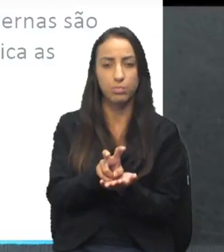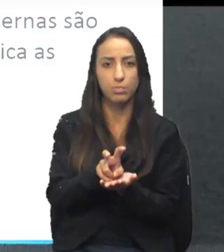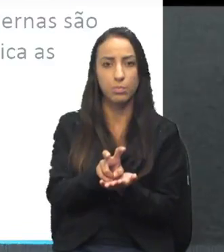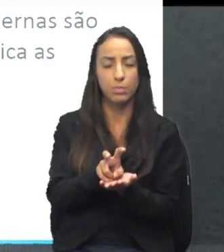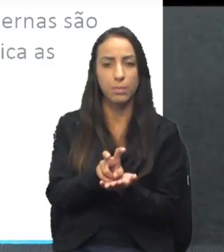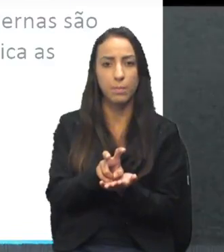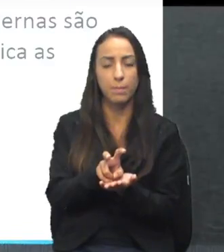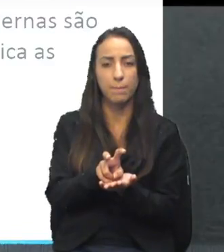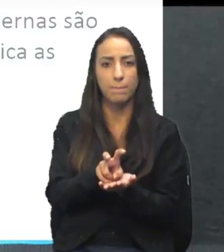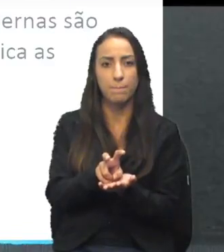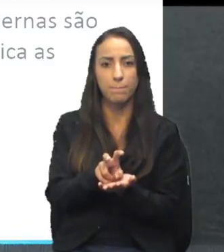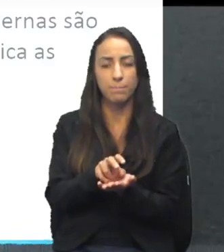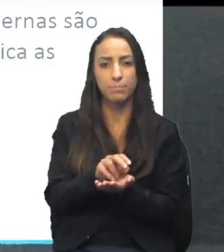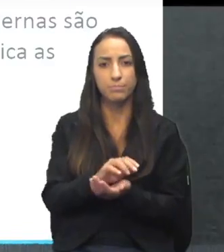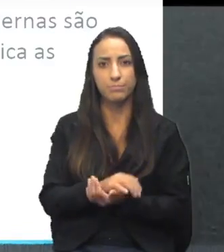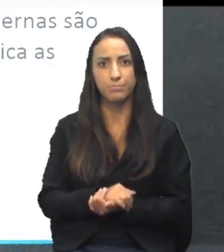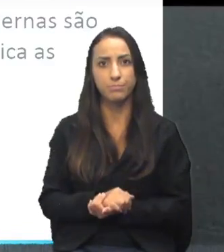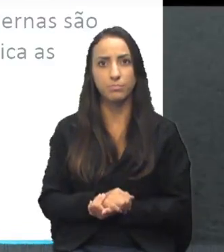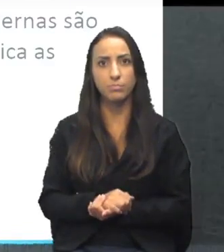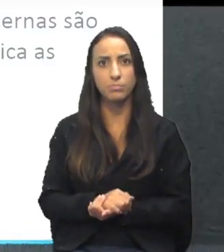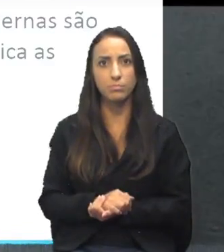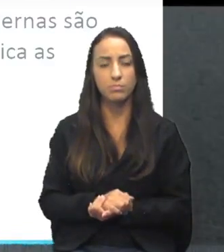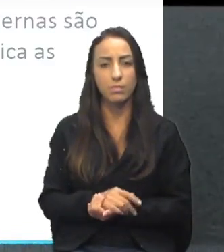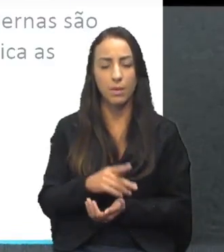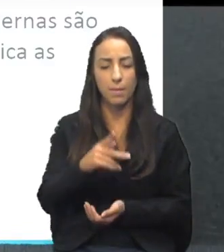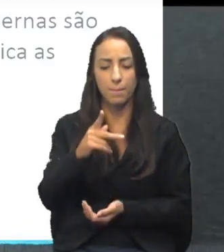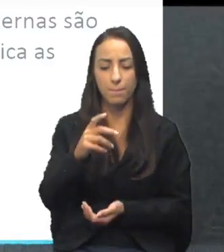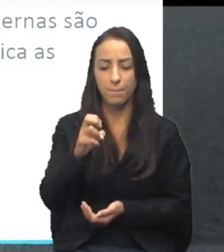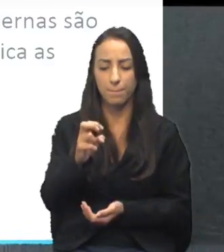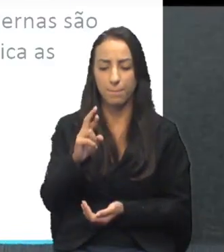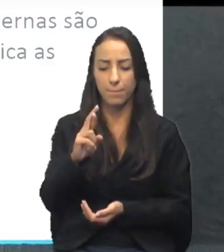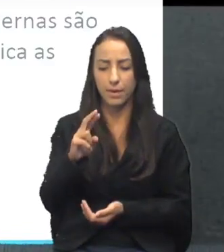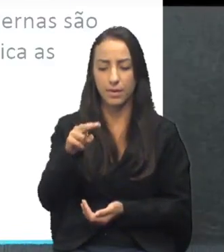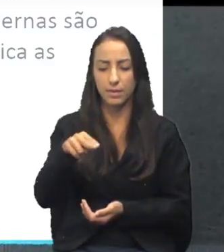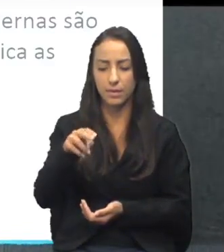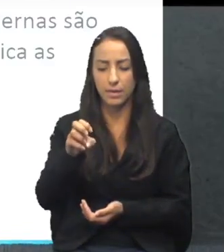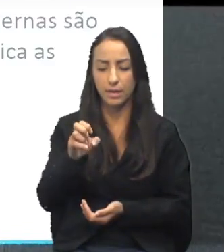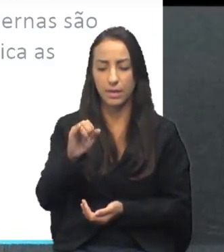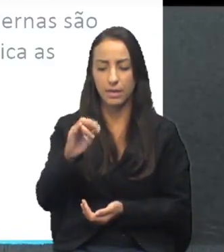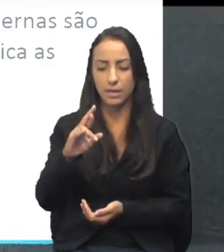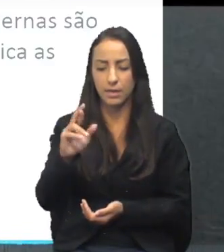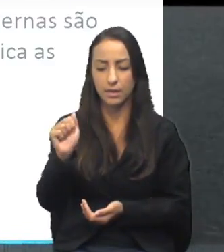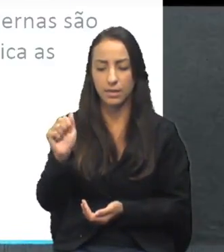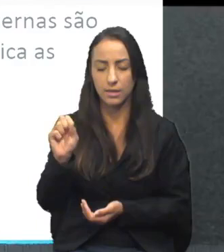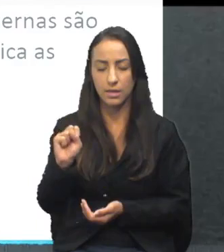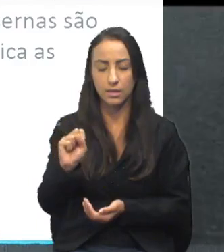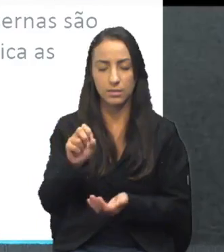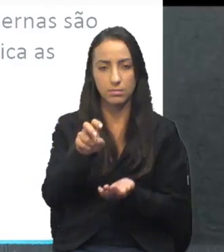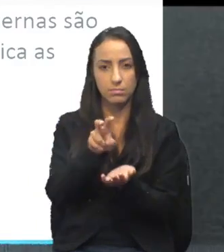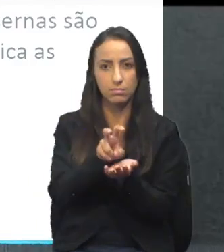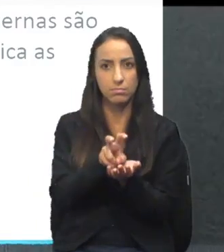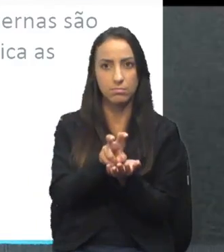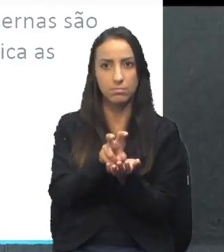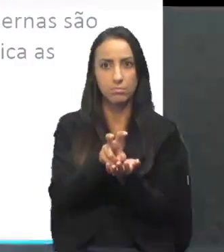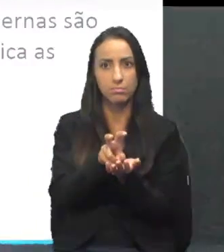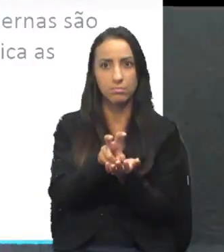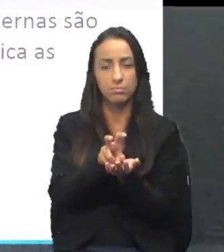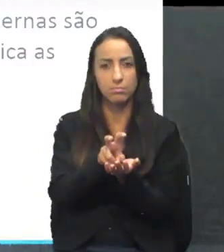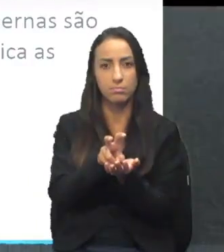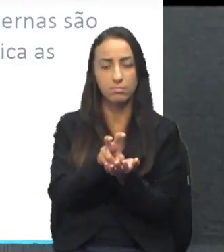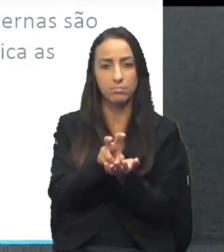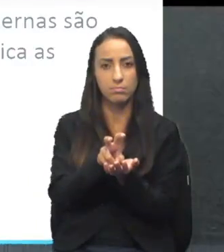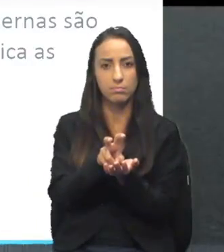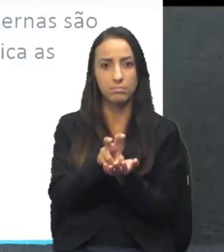especiais, como nós chamamos, de perneiras, acolchoadas, e os braços ficam estendidos